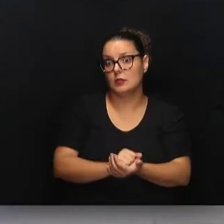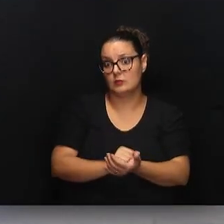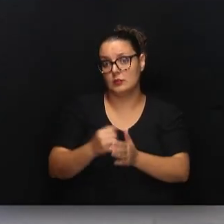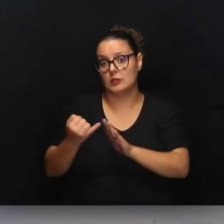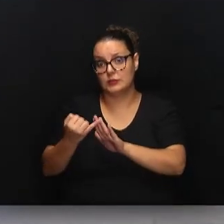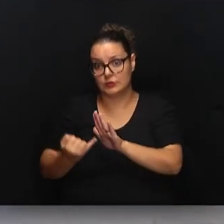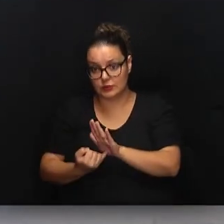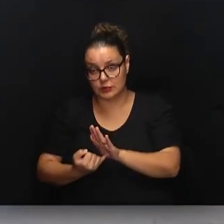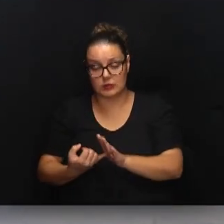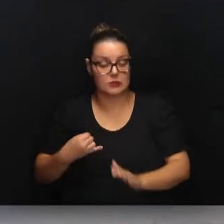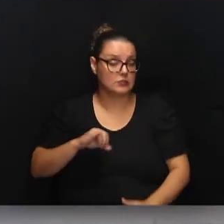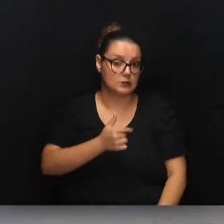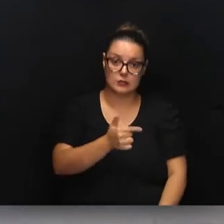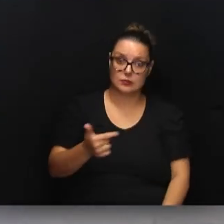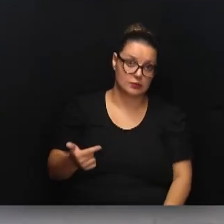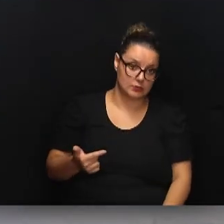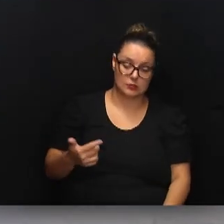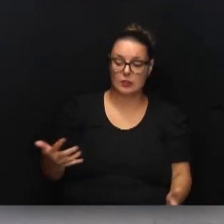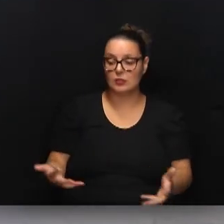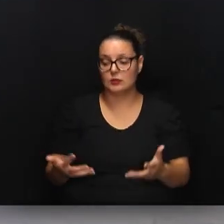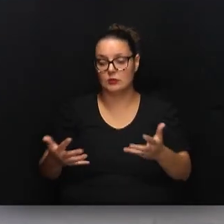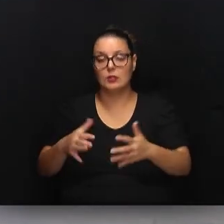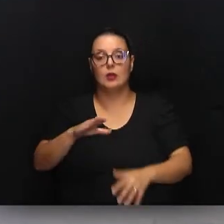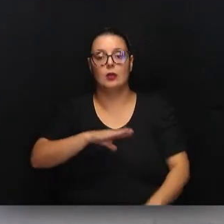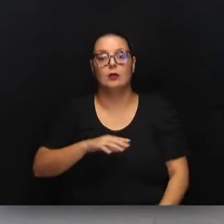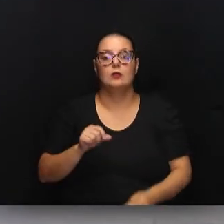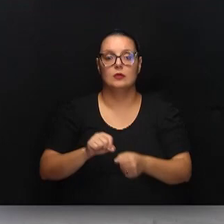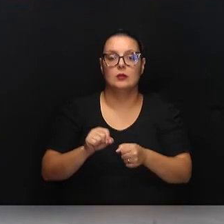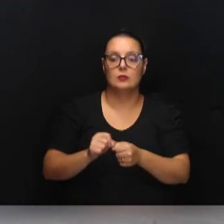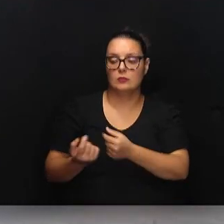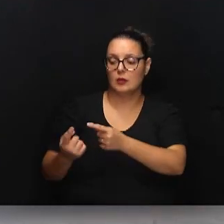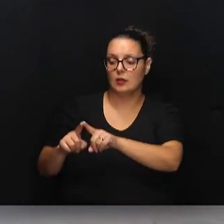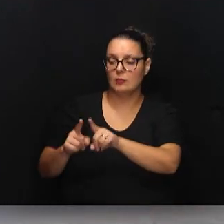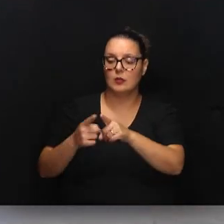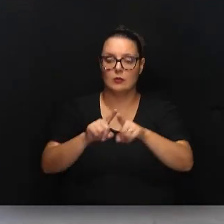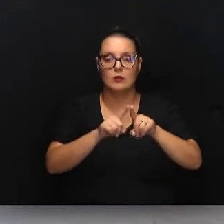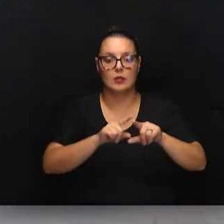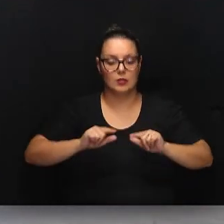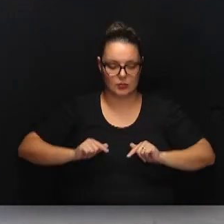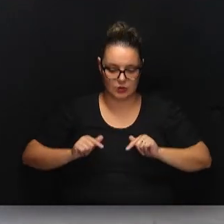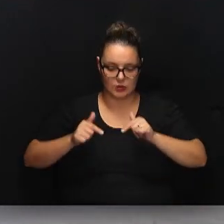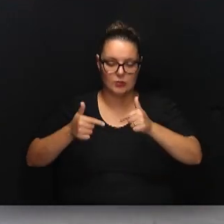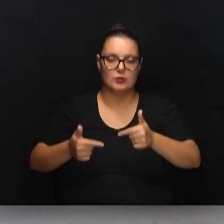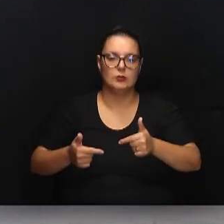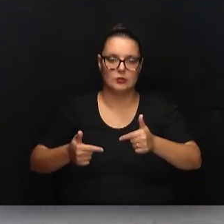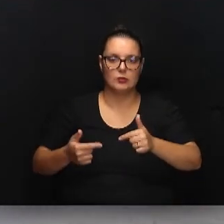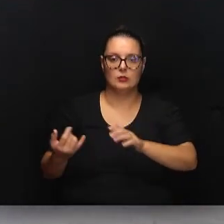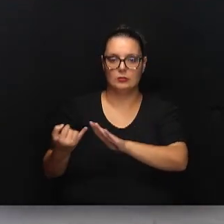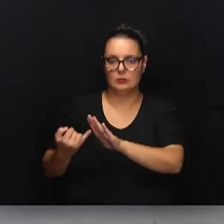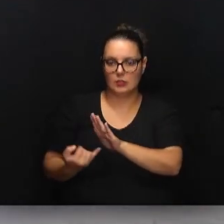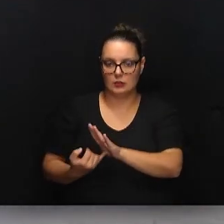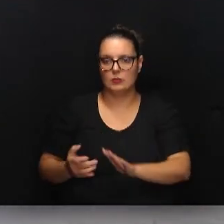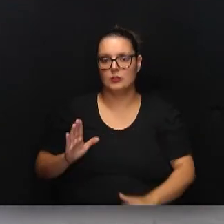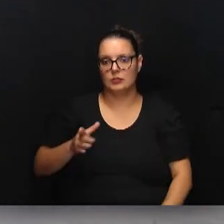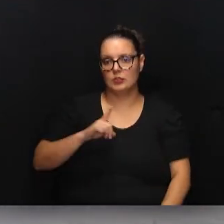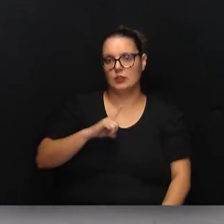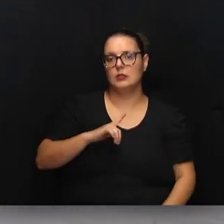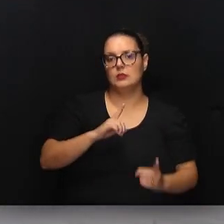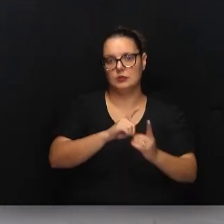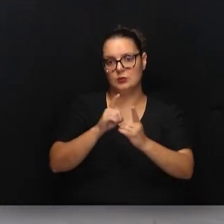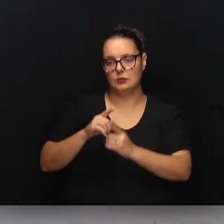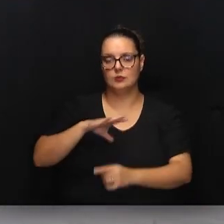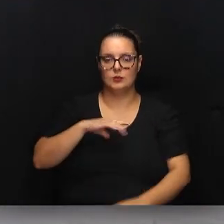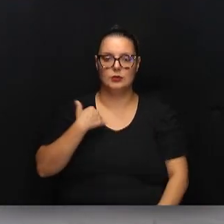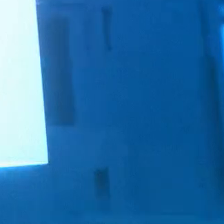entidades. E se não tem, incentivar o município a fazer as parcerias e lutar por essas instituições que já atendem o nosso município.